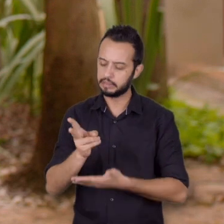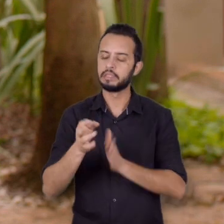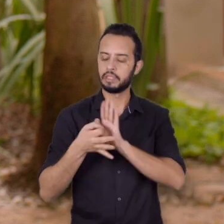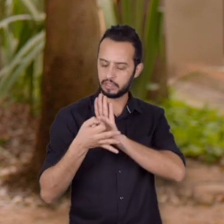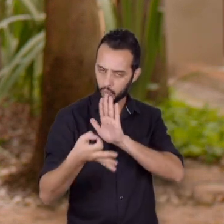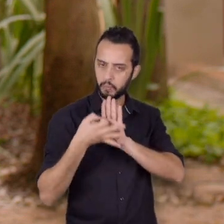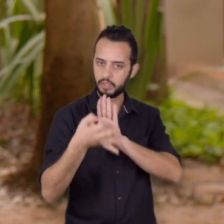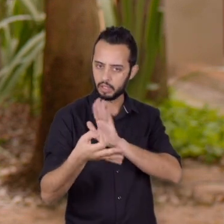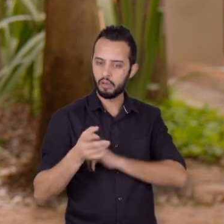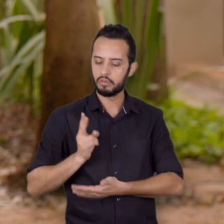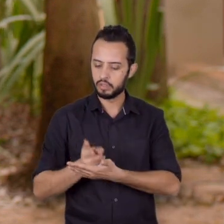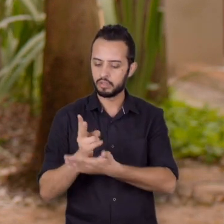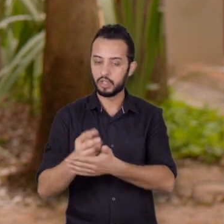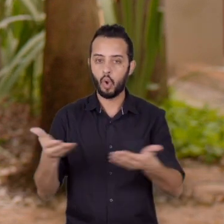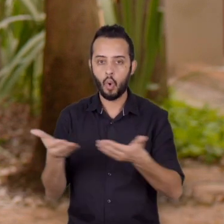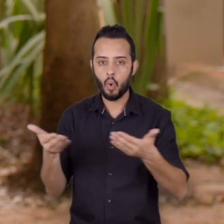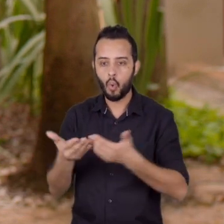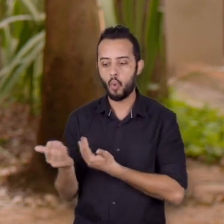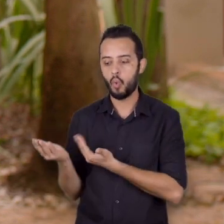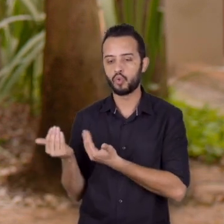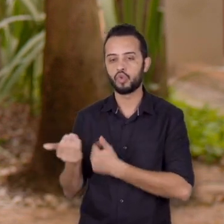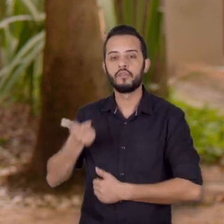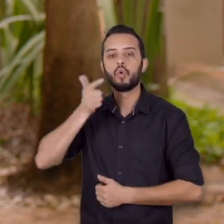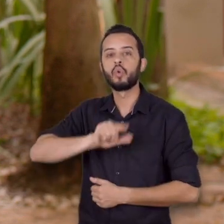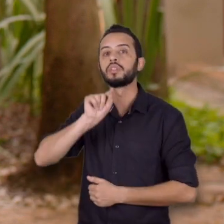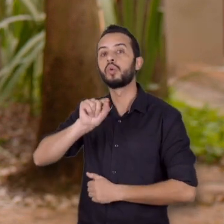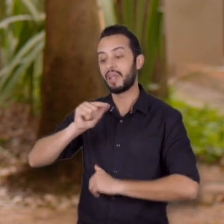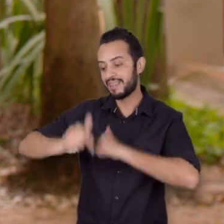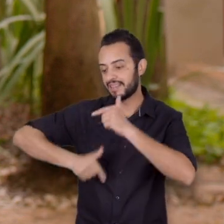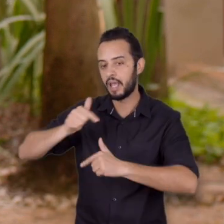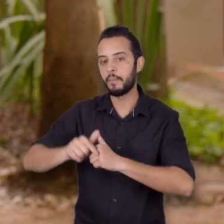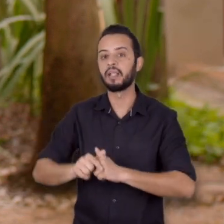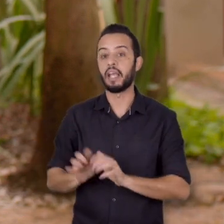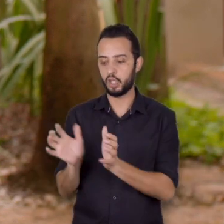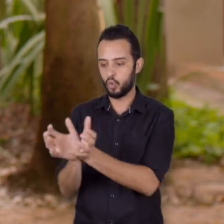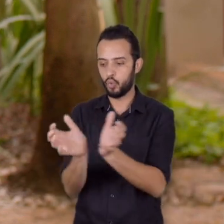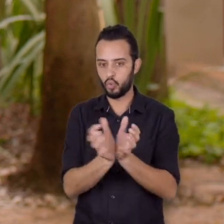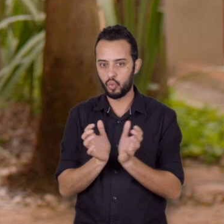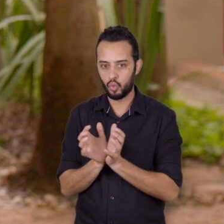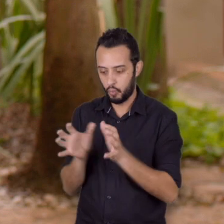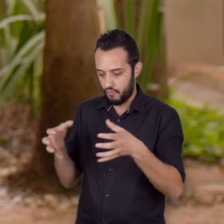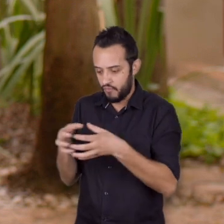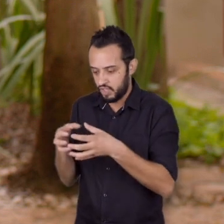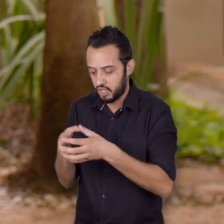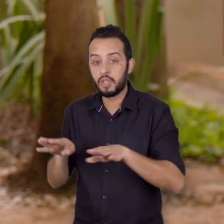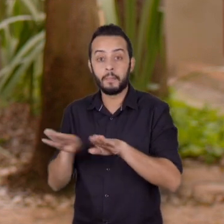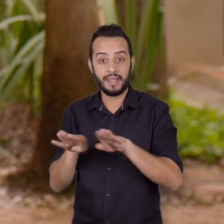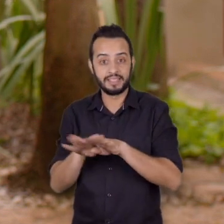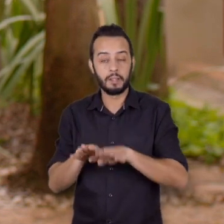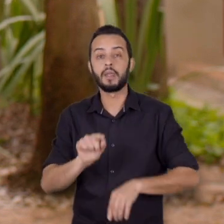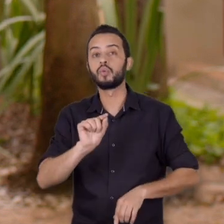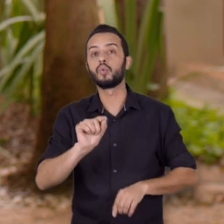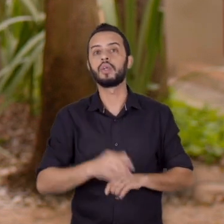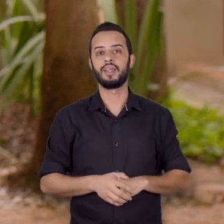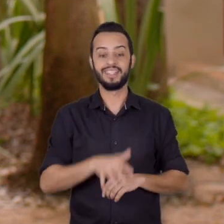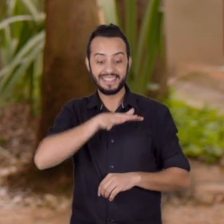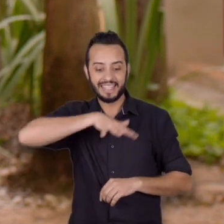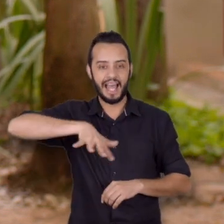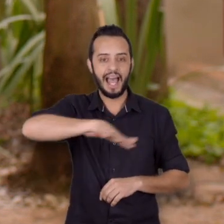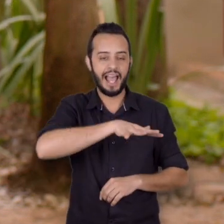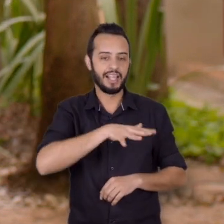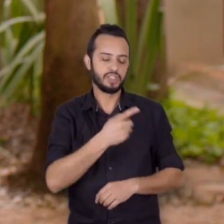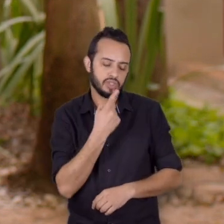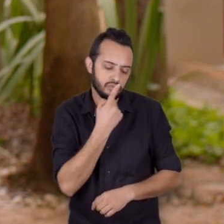muito. Quer dizer, os jovens conseguem hoje trabalhar tanto em grupos mais fechados, como no que a gente chama de